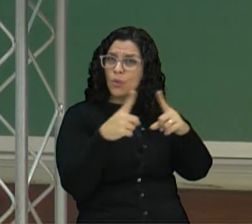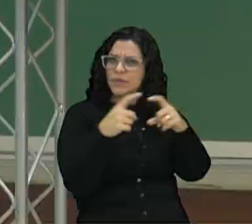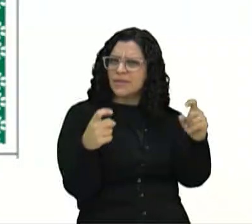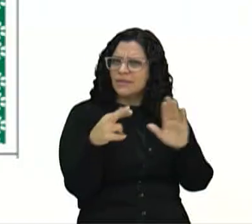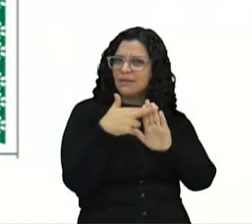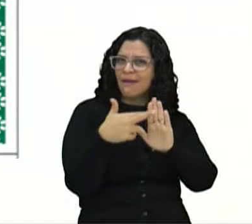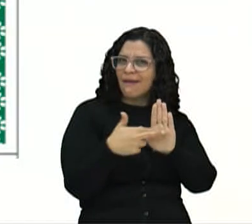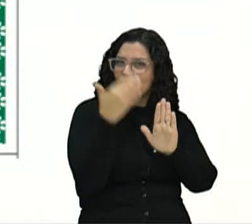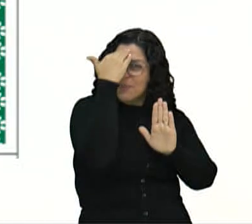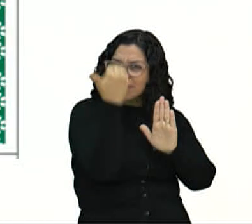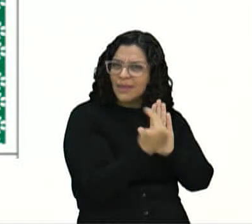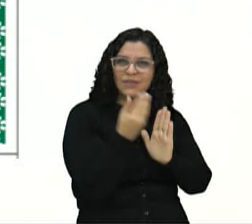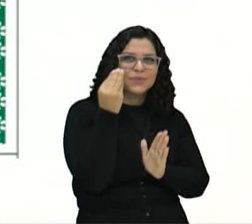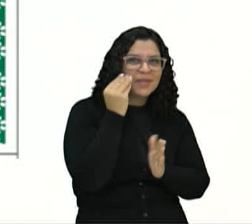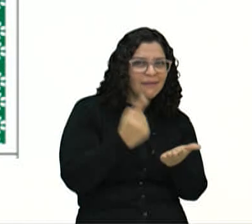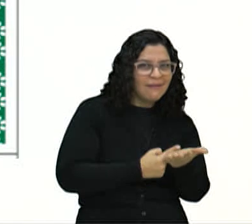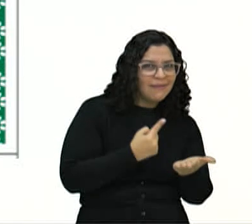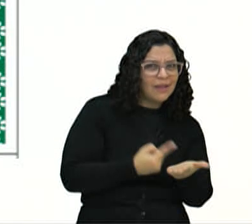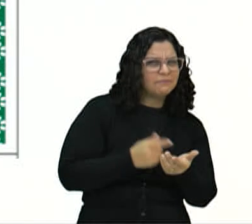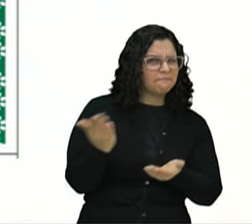Vamos tentar no caderninho, pessoal?